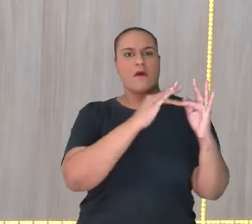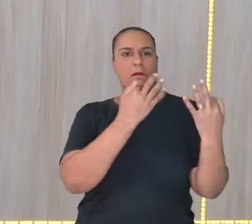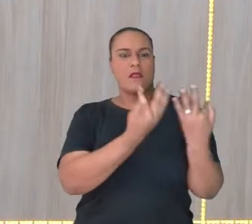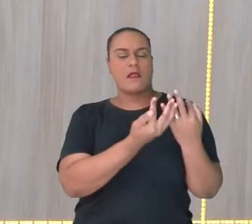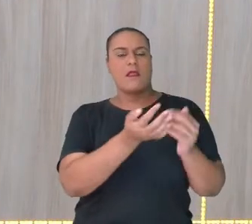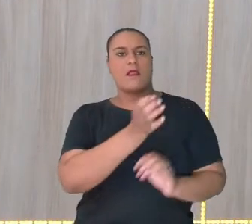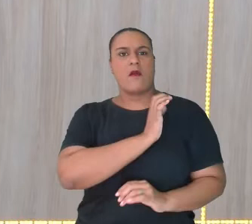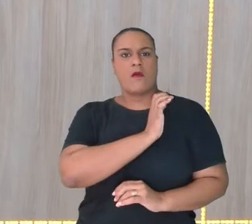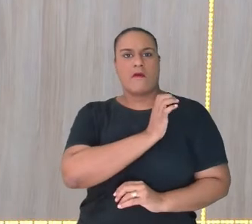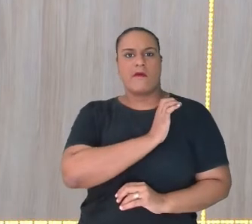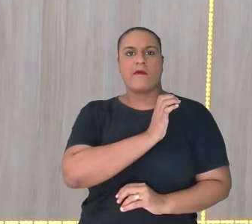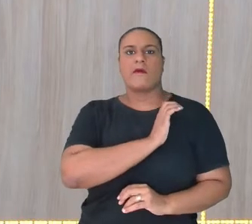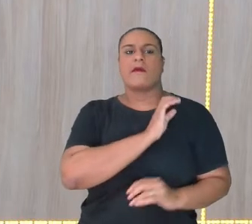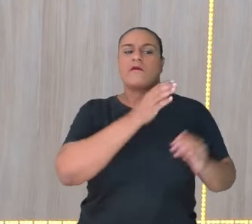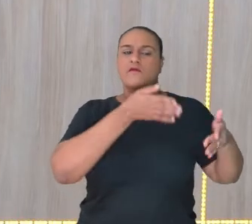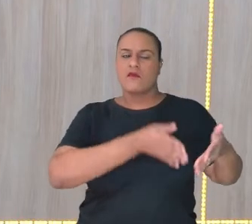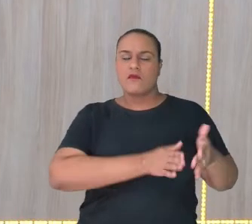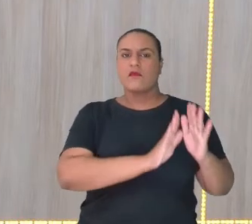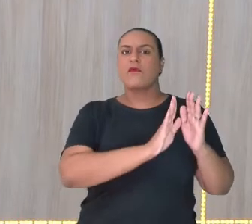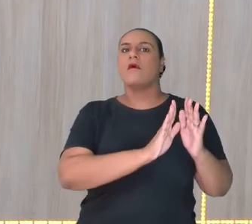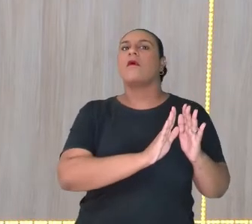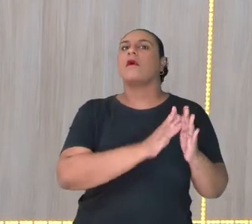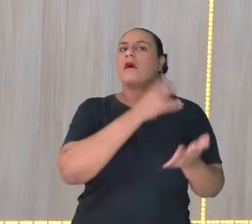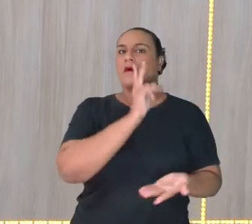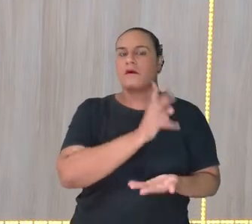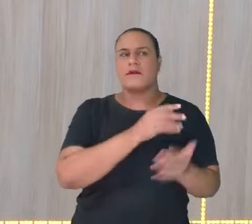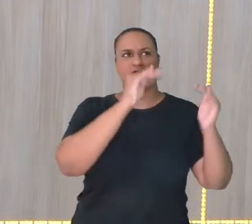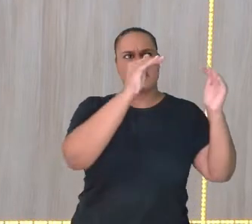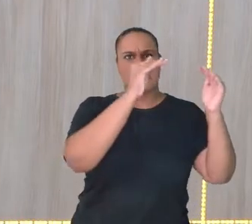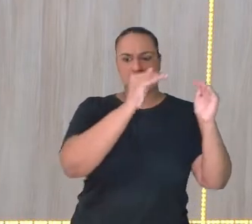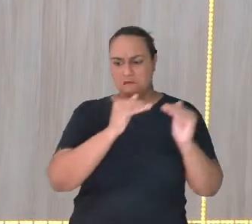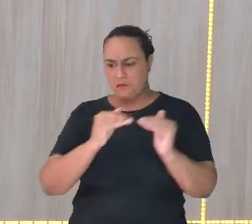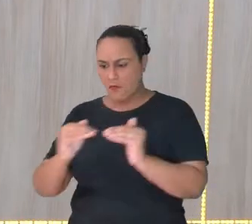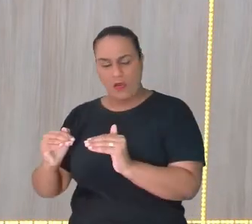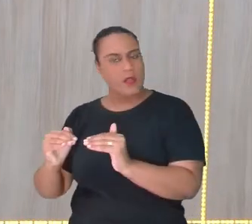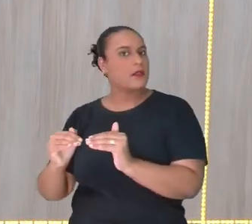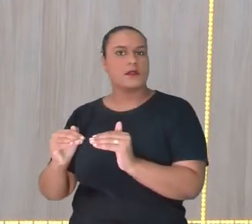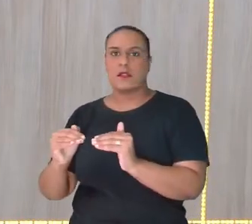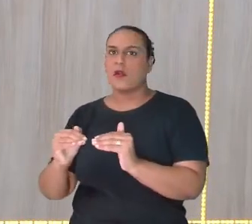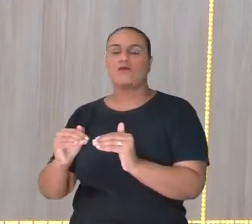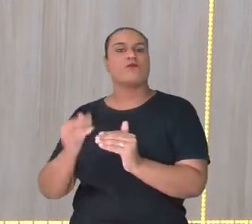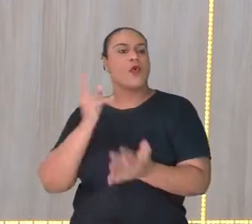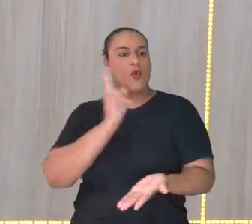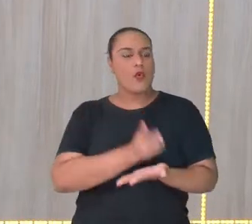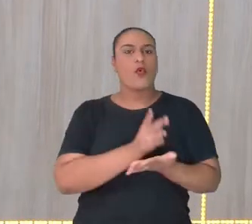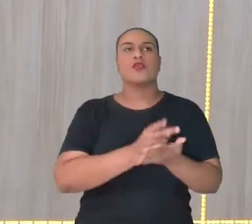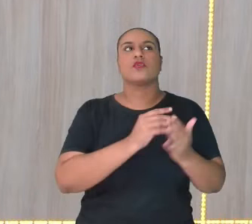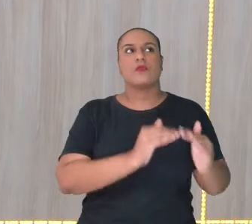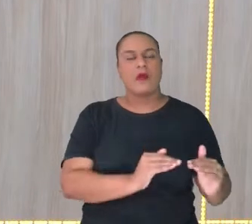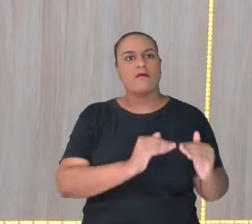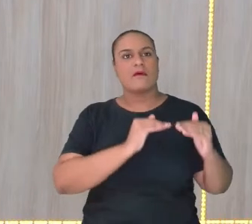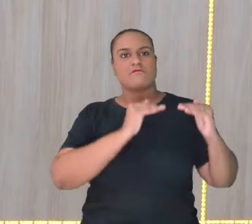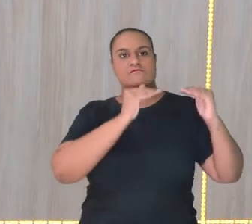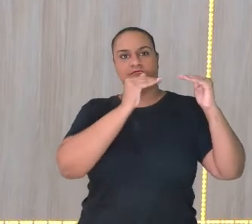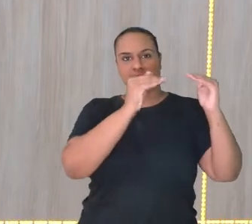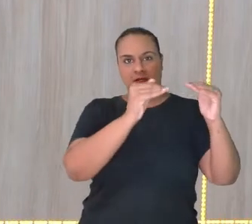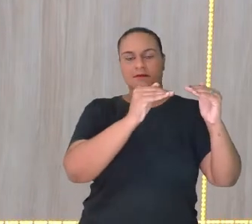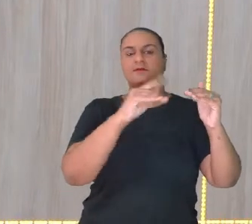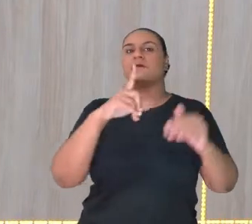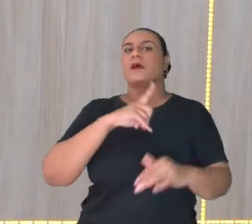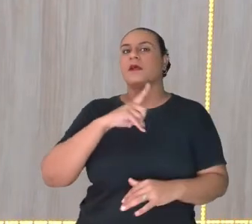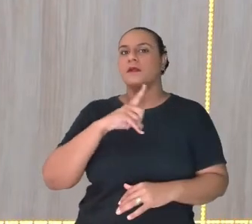né, você não tinha condições, né, de regredir socialmente ali, porque não existia o que a gente chama